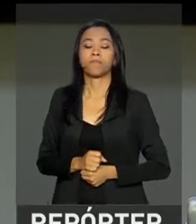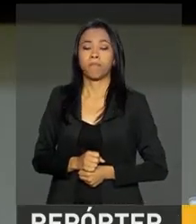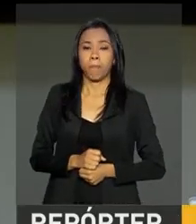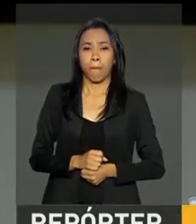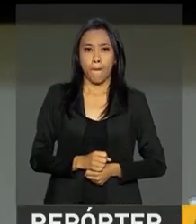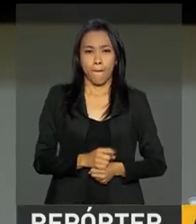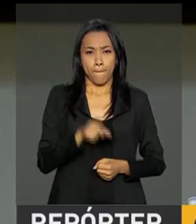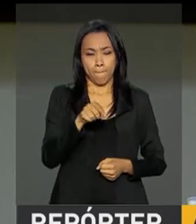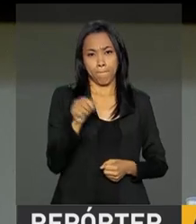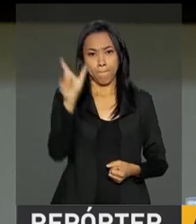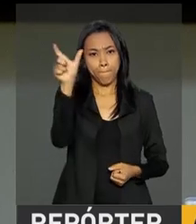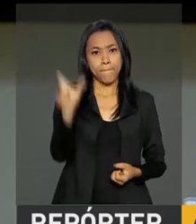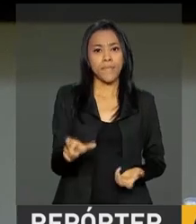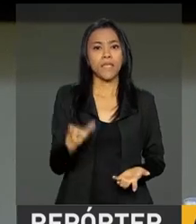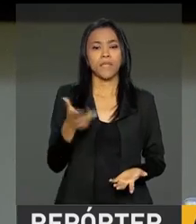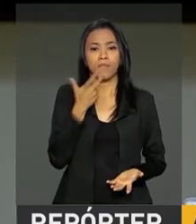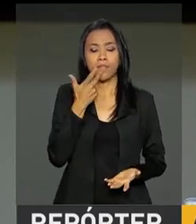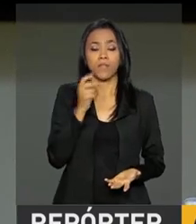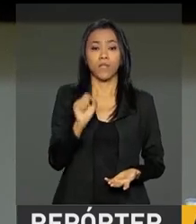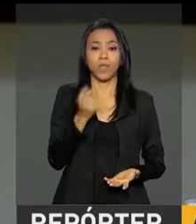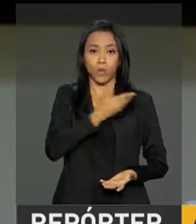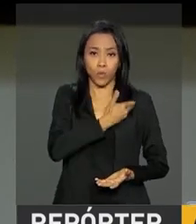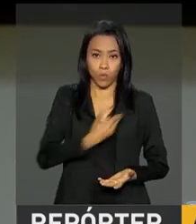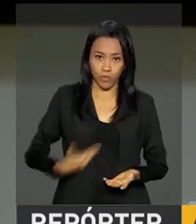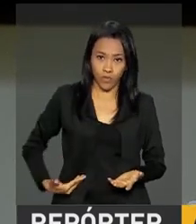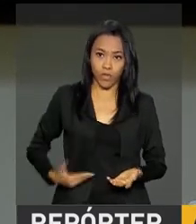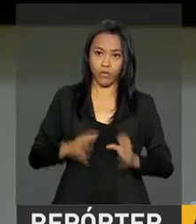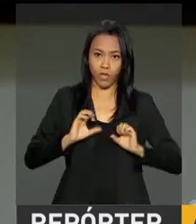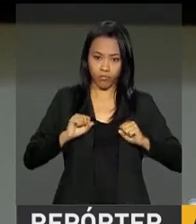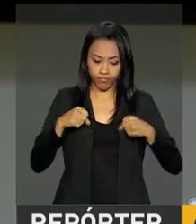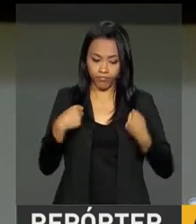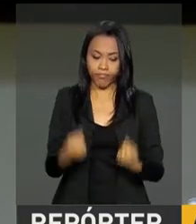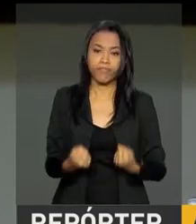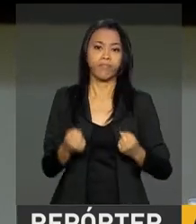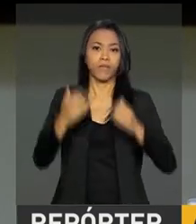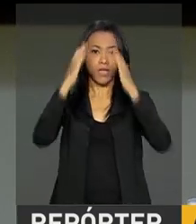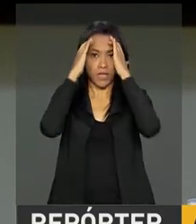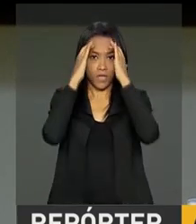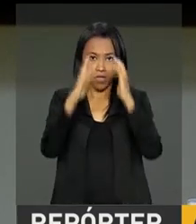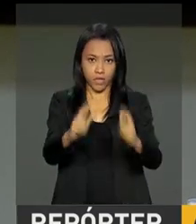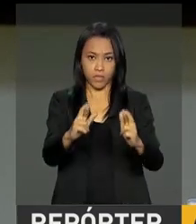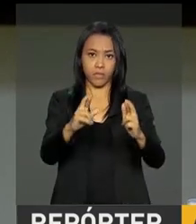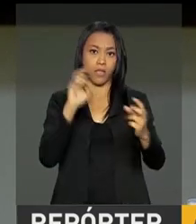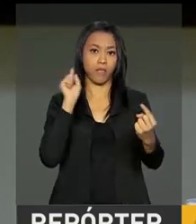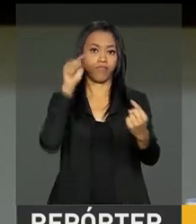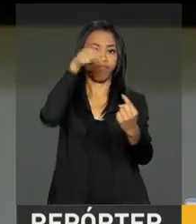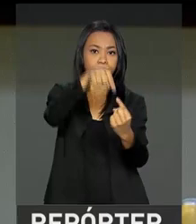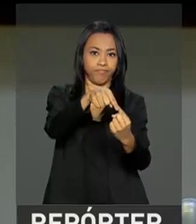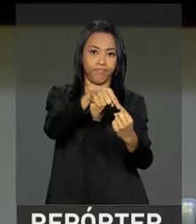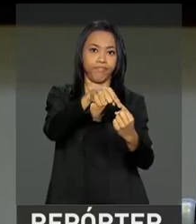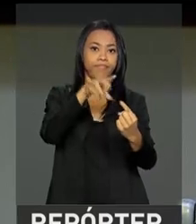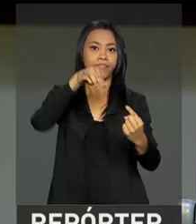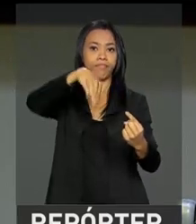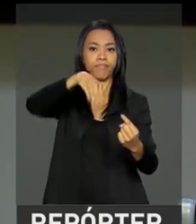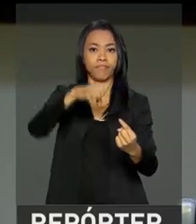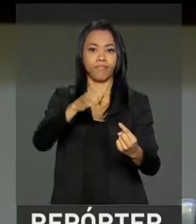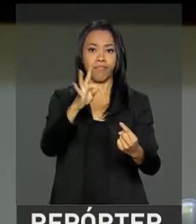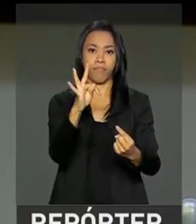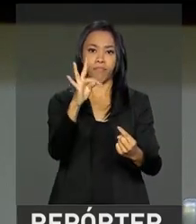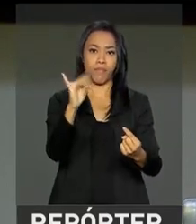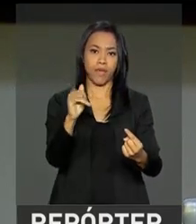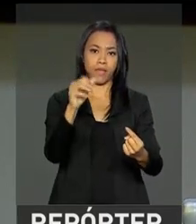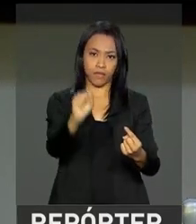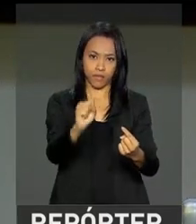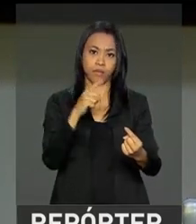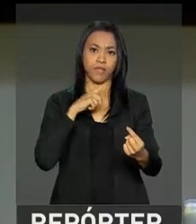um governo disposto, engajado em cumprir as metas. Nós temos uma preocupação em cumprir